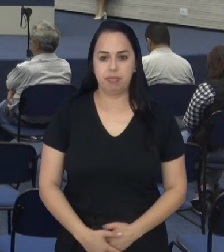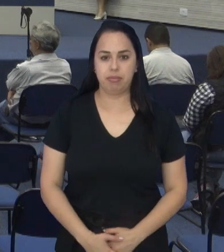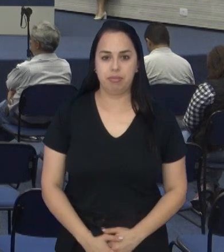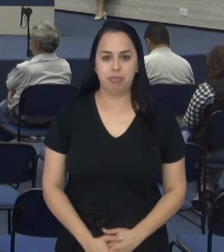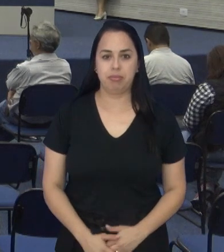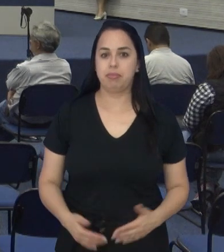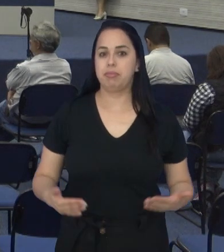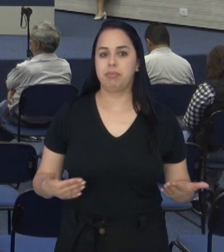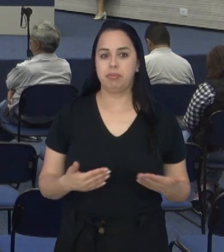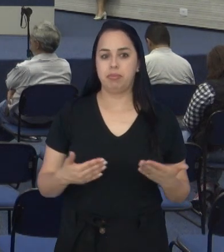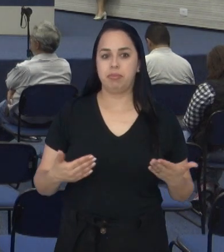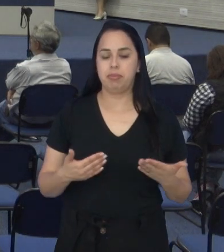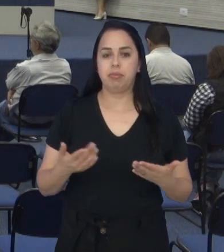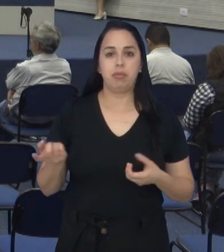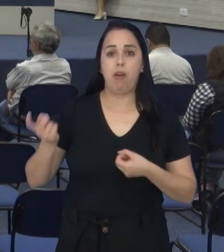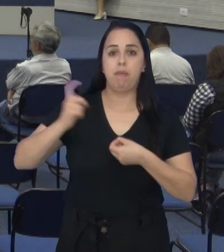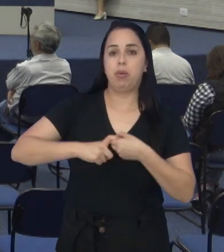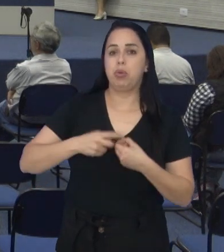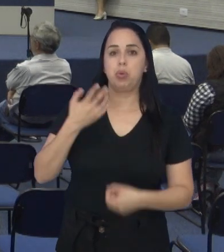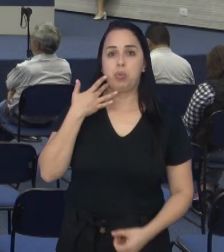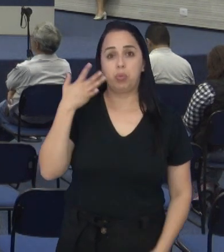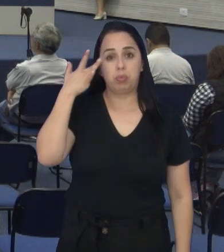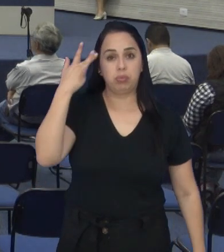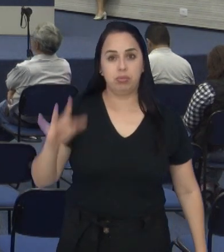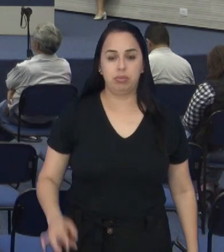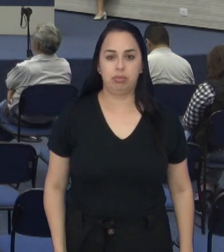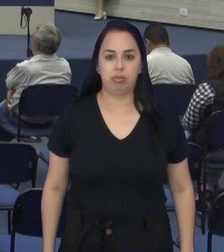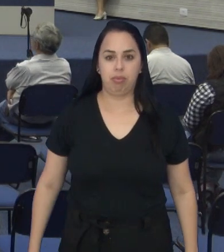e agora eu não sei como é que volta para